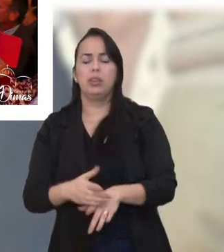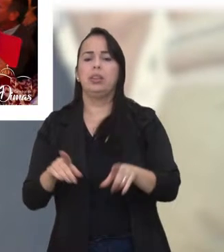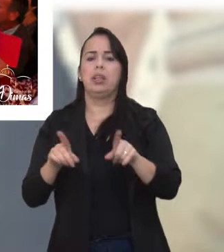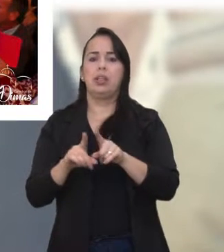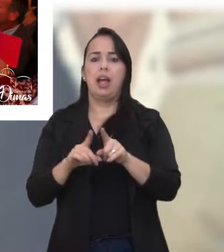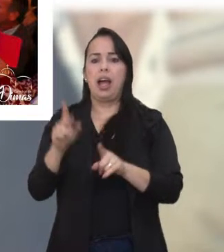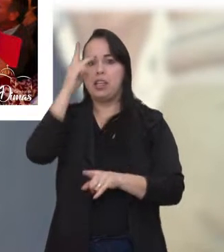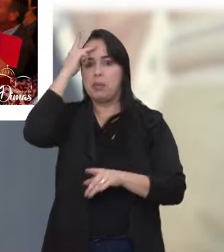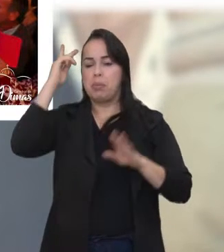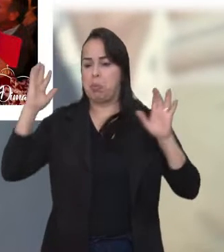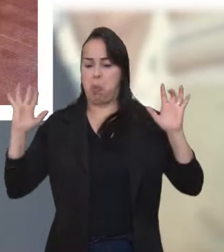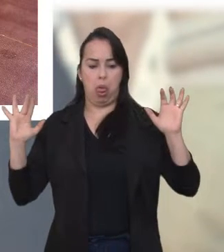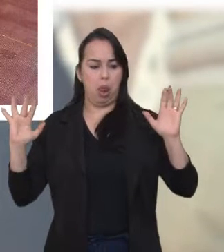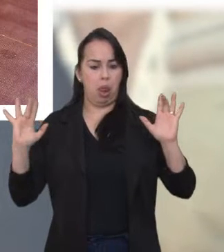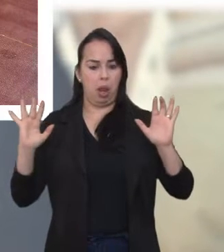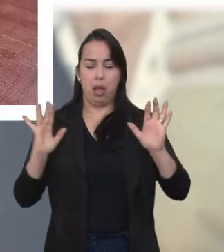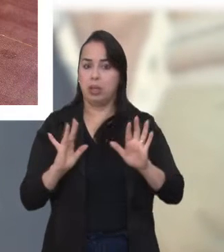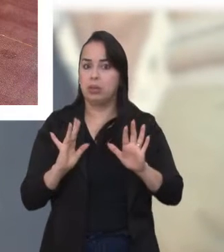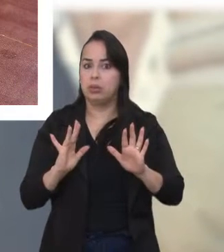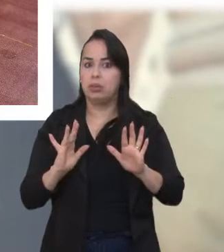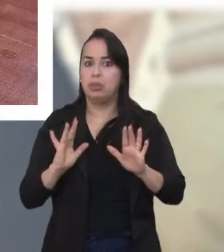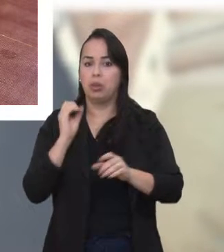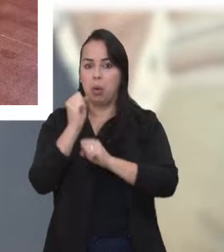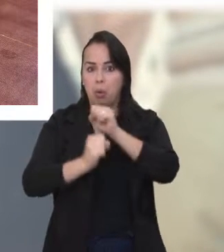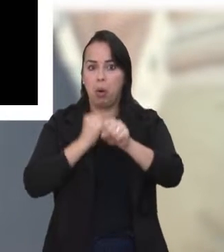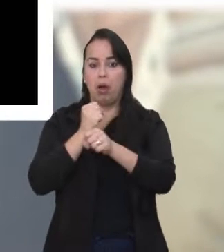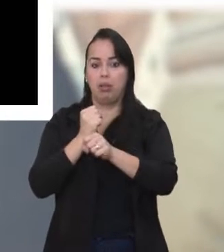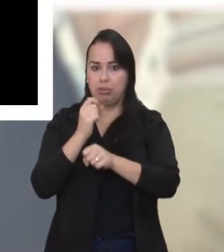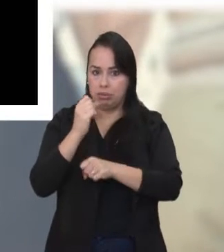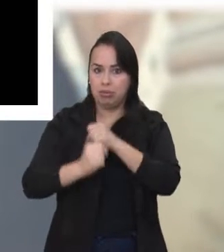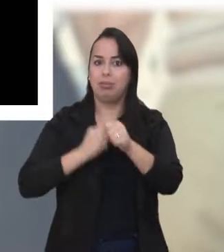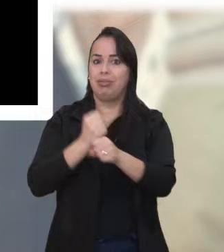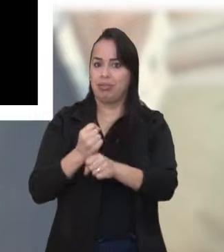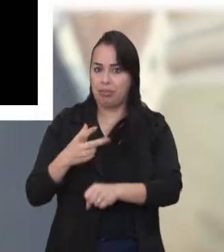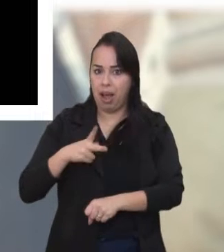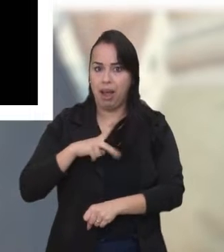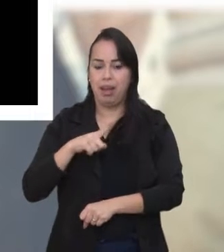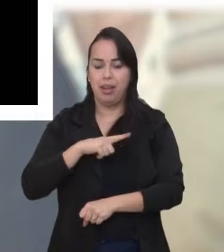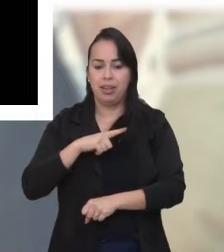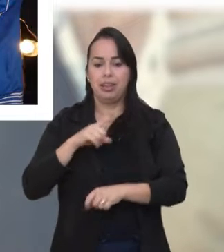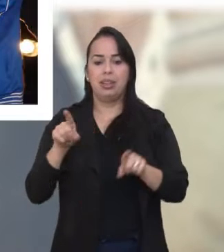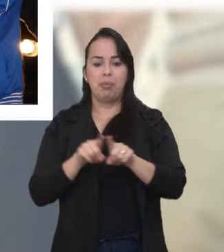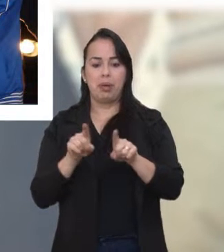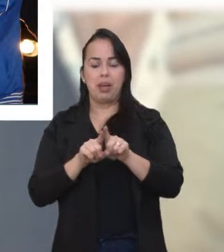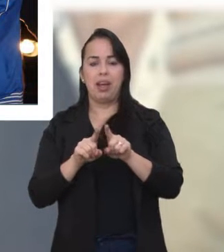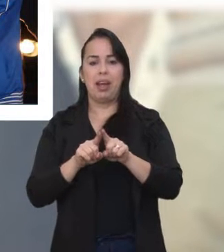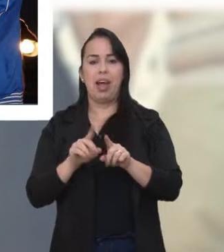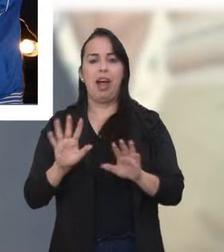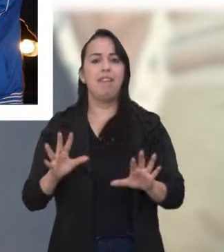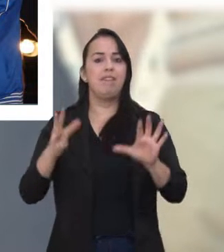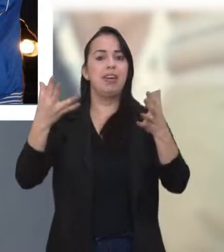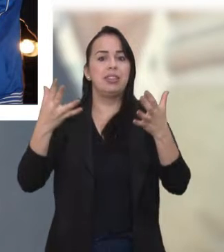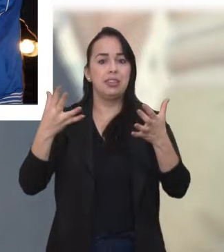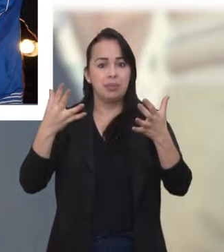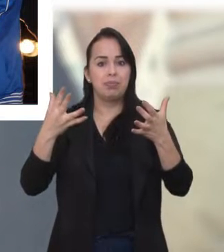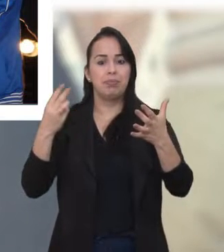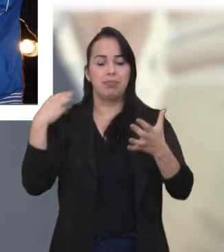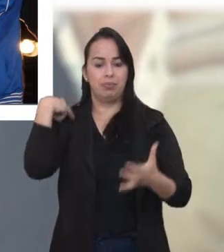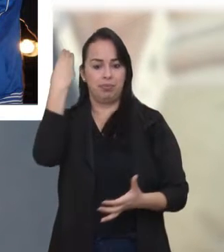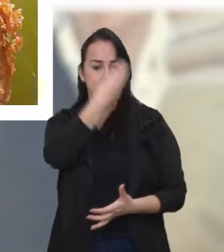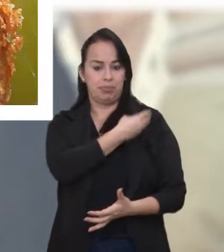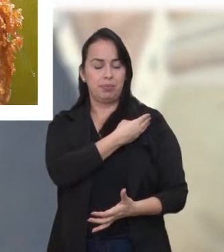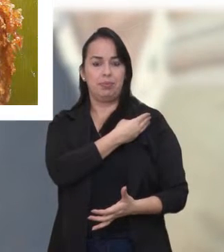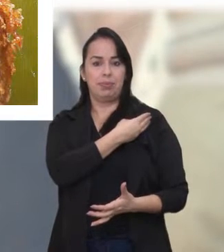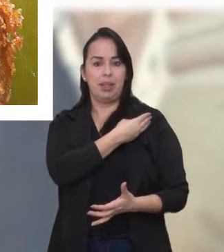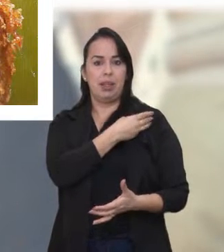reúne centenas de cristãos todo ano. Inclusive, a festa da padroeira conta também com outra tradição